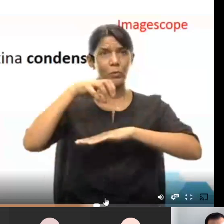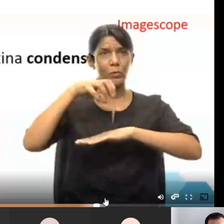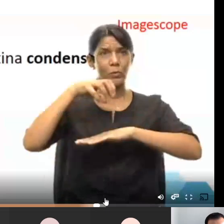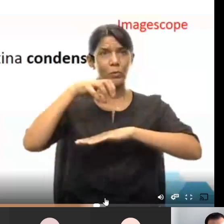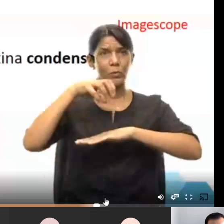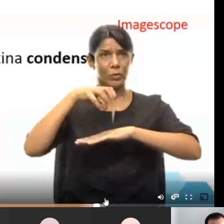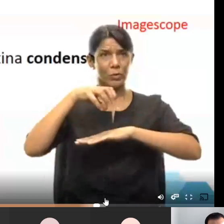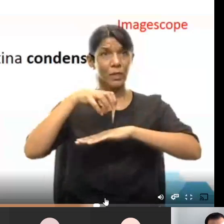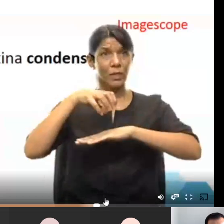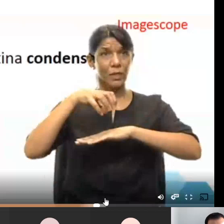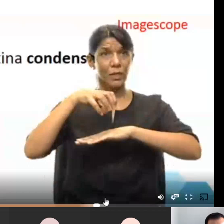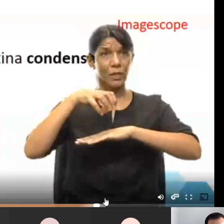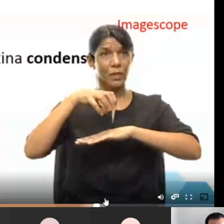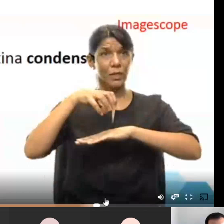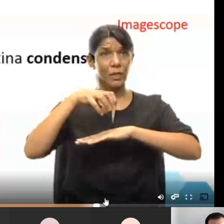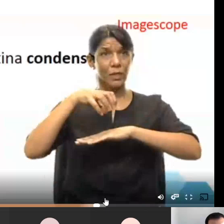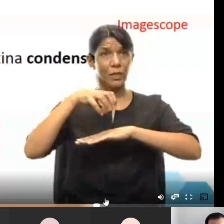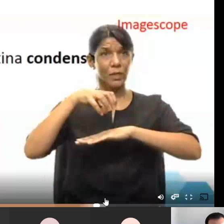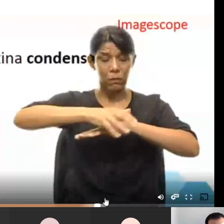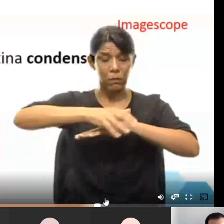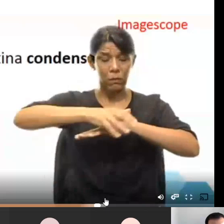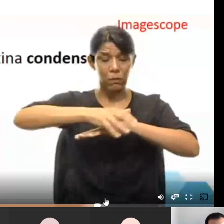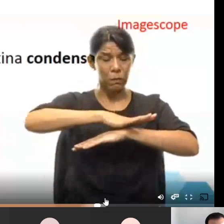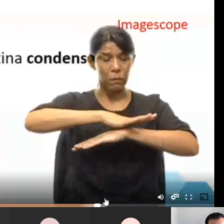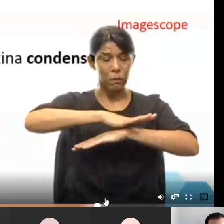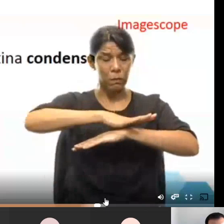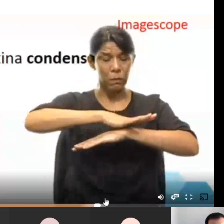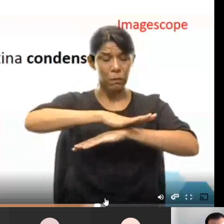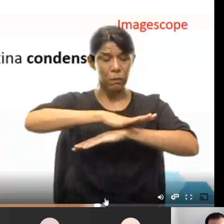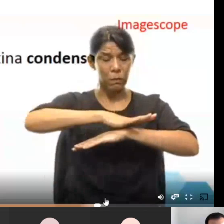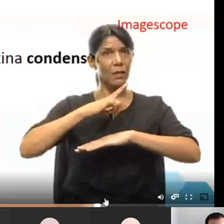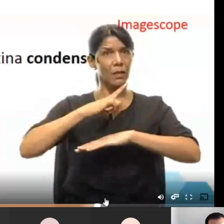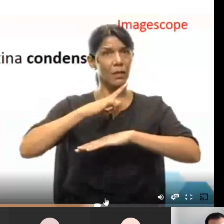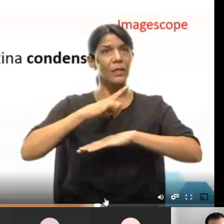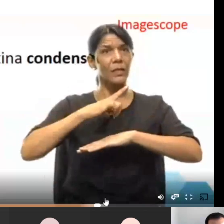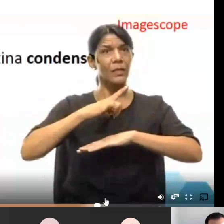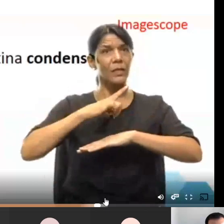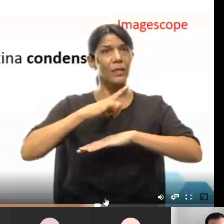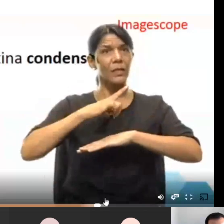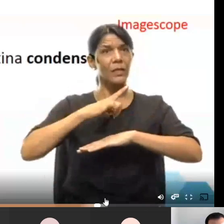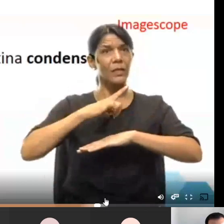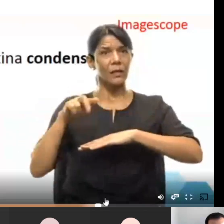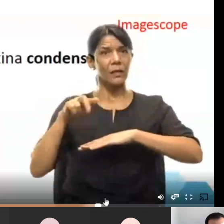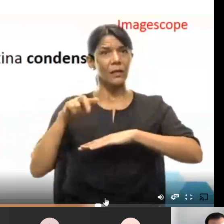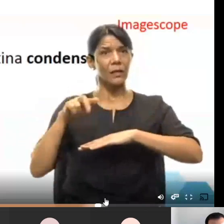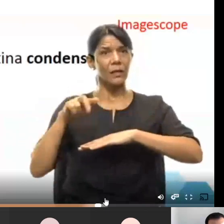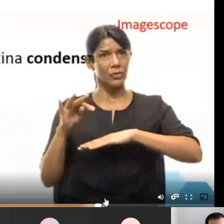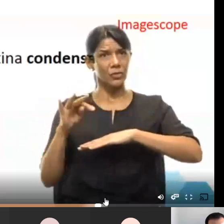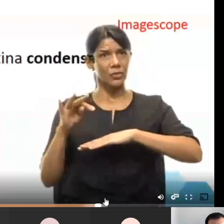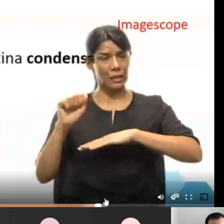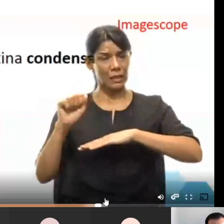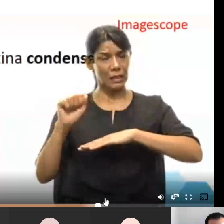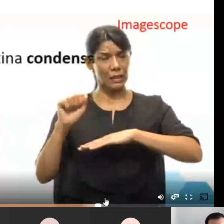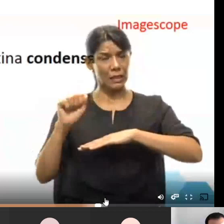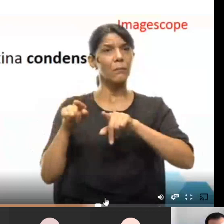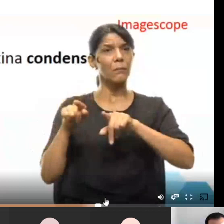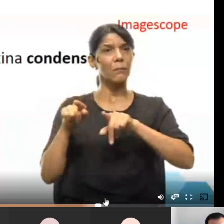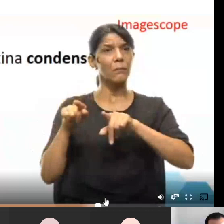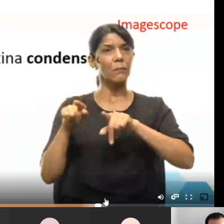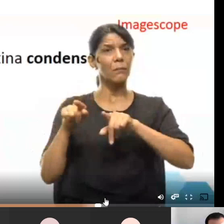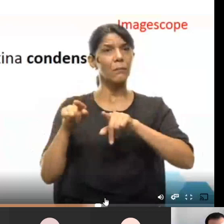sendo invadida, temos aí depósitos anormais da queratina e na região inicial